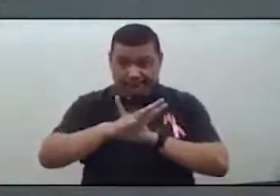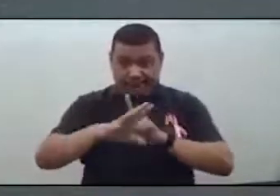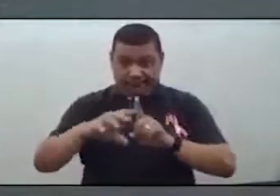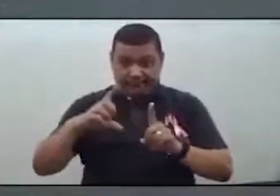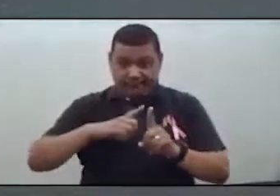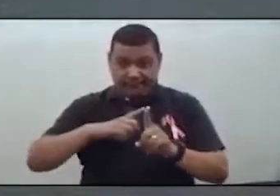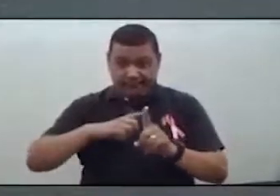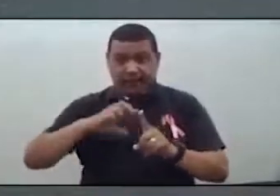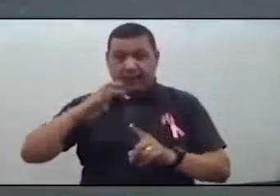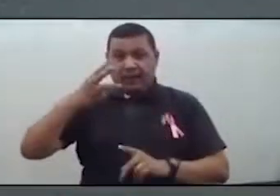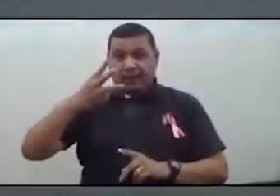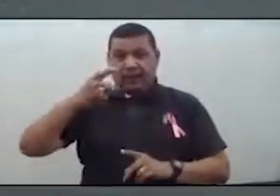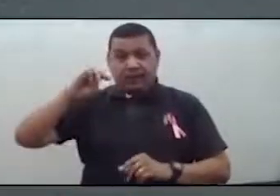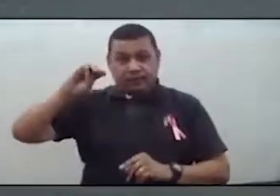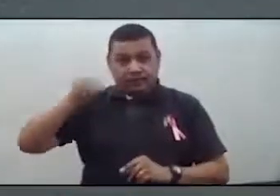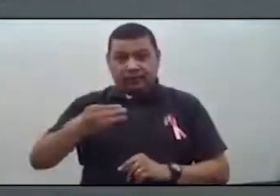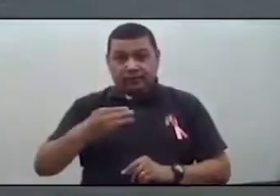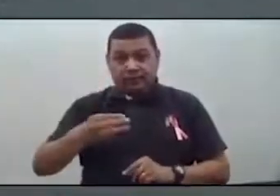de